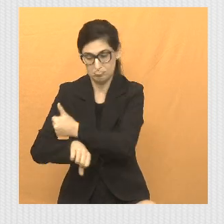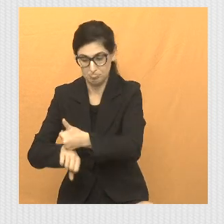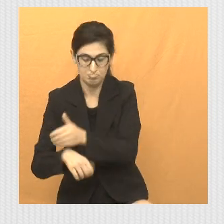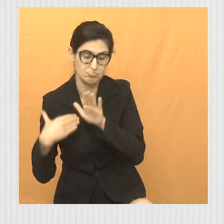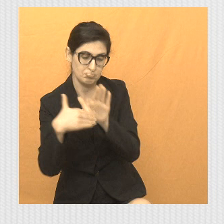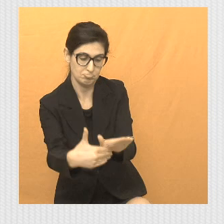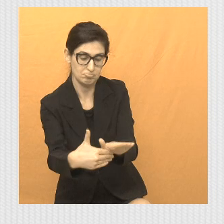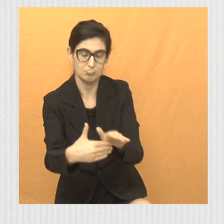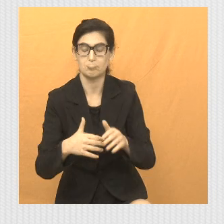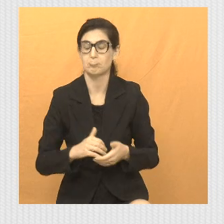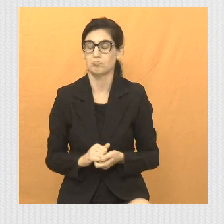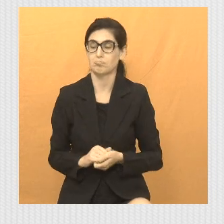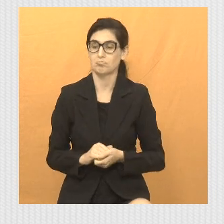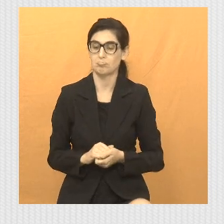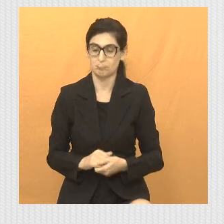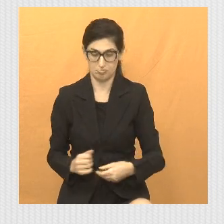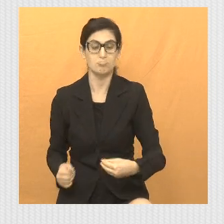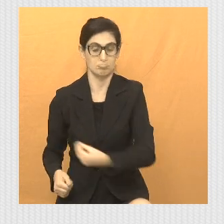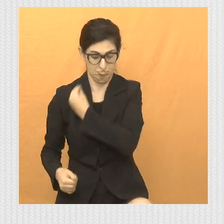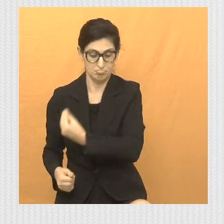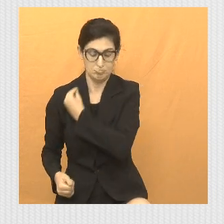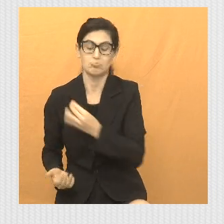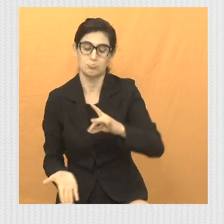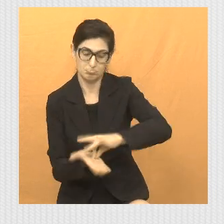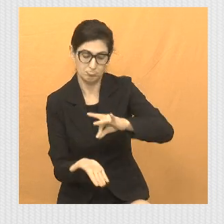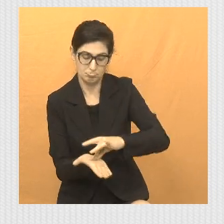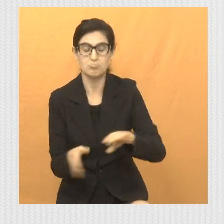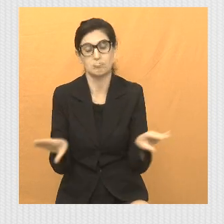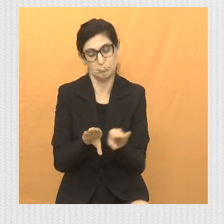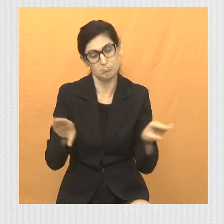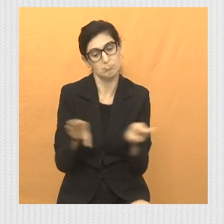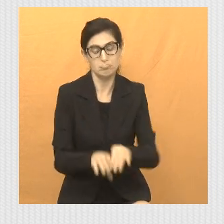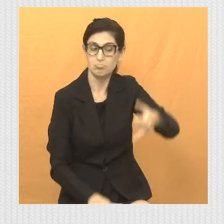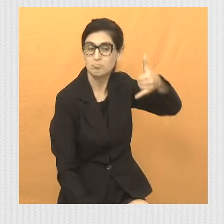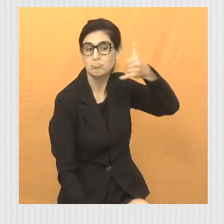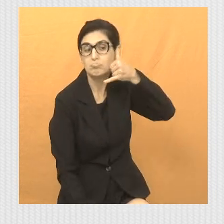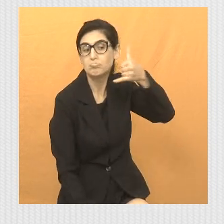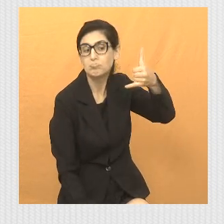atendimento presencial e atendimento via telefone.